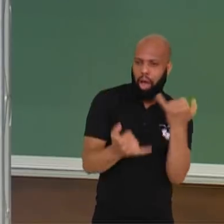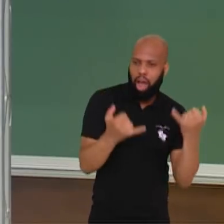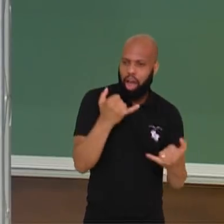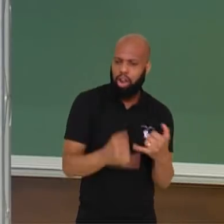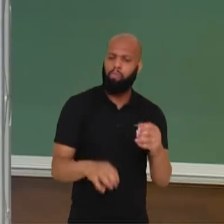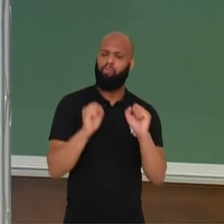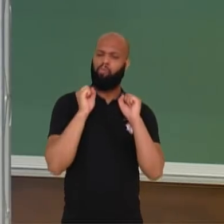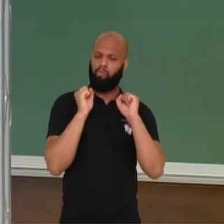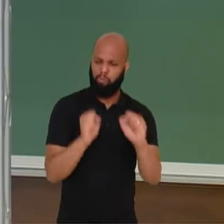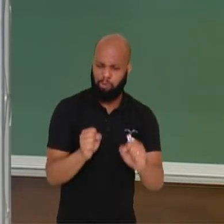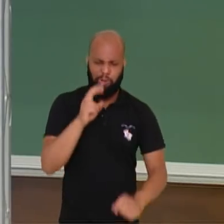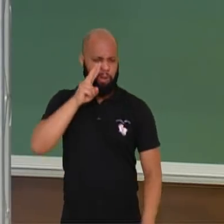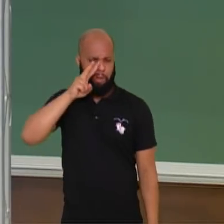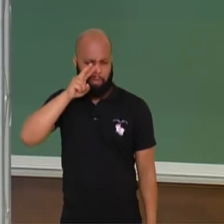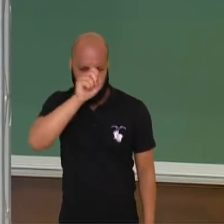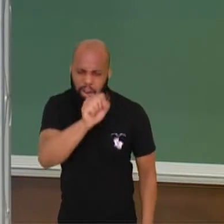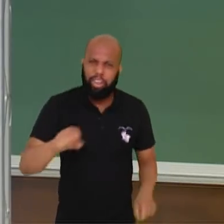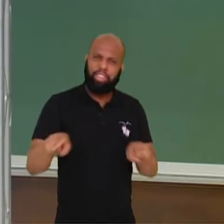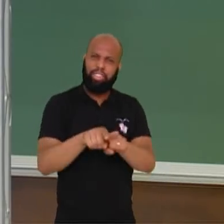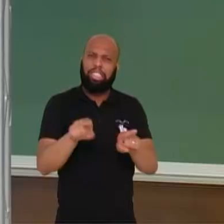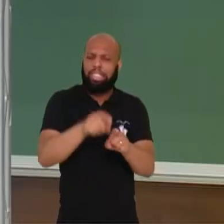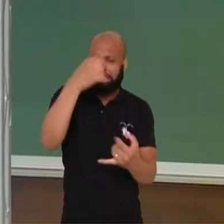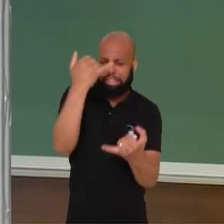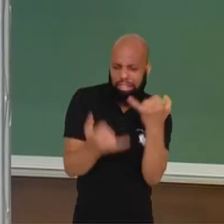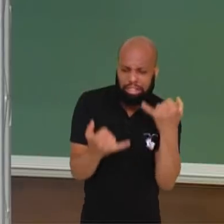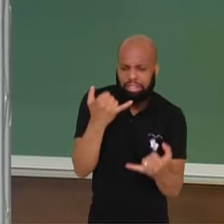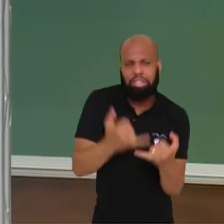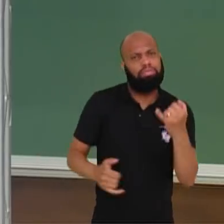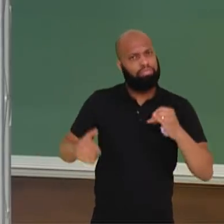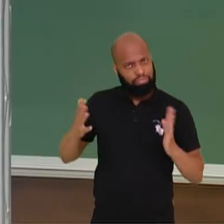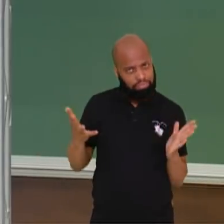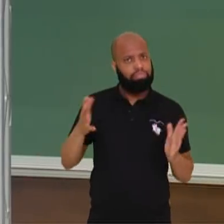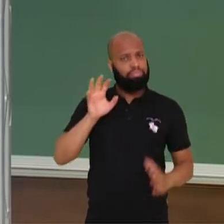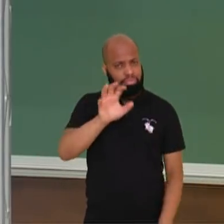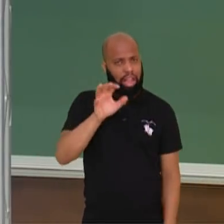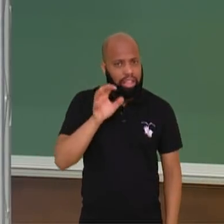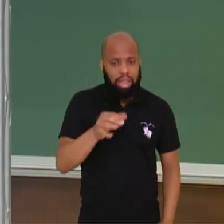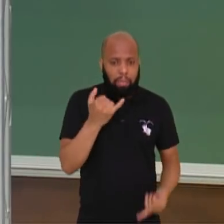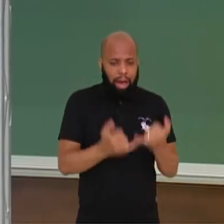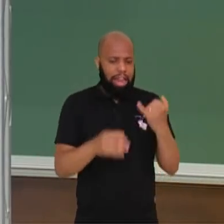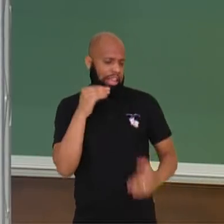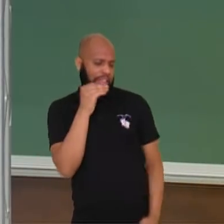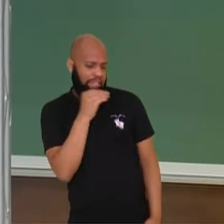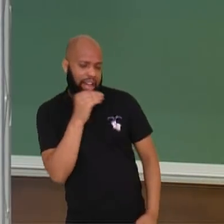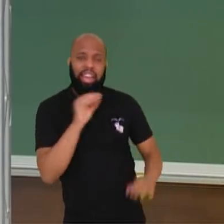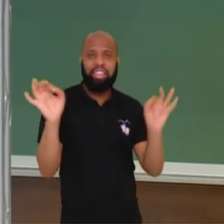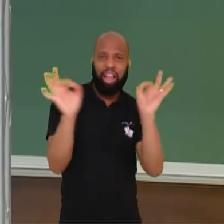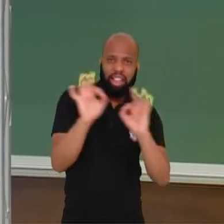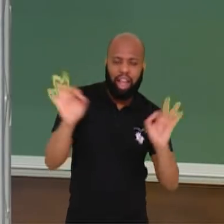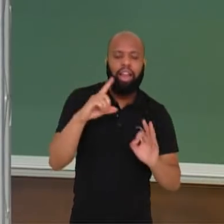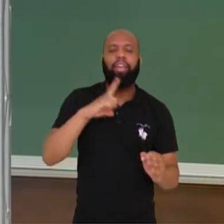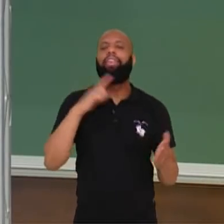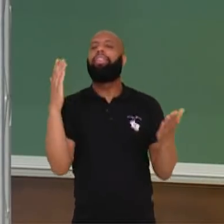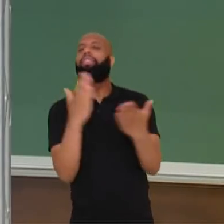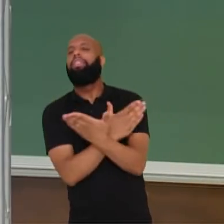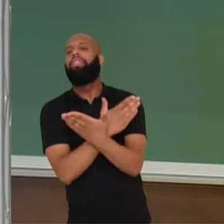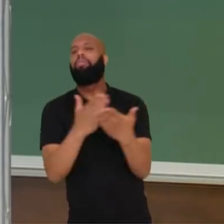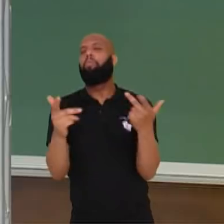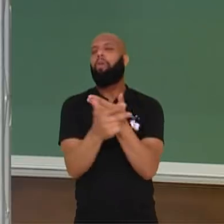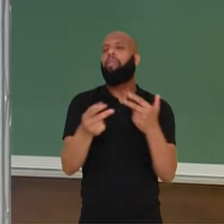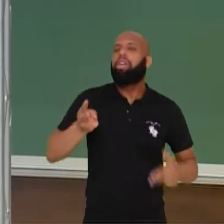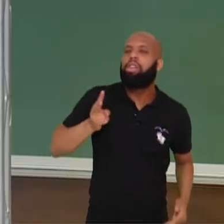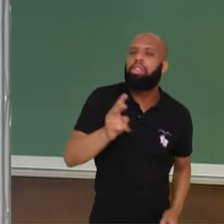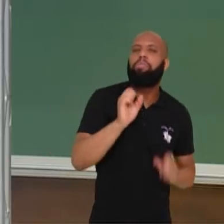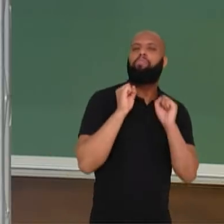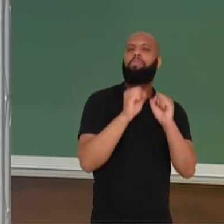totalmente poderoso, que pareça assim totalmente invulnerável, ele tem alguma coisa de onde